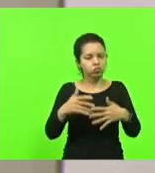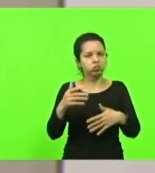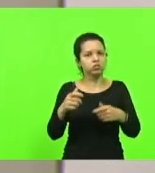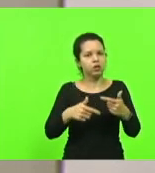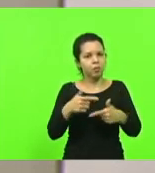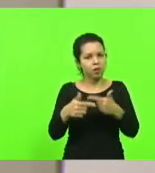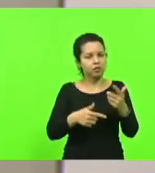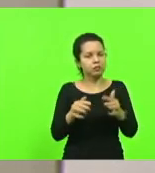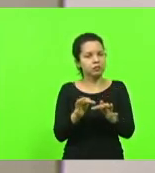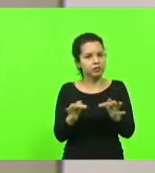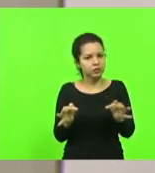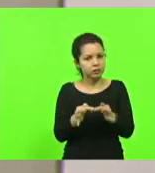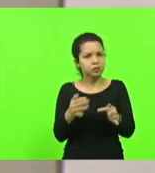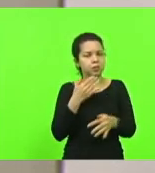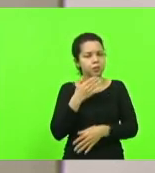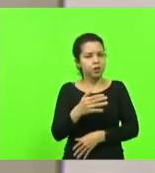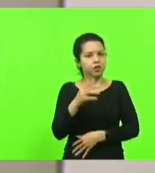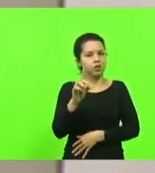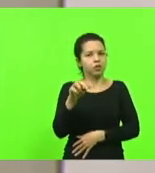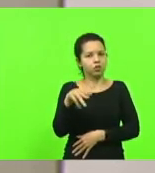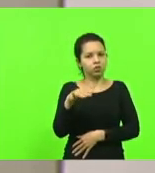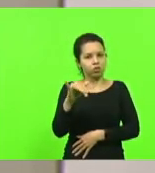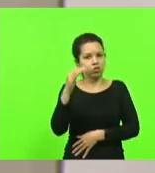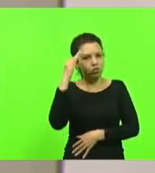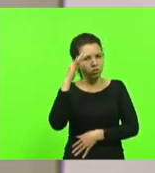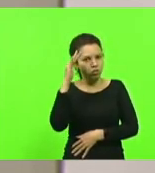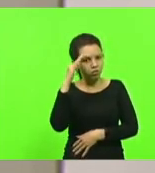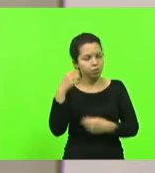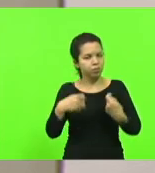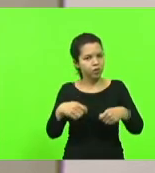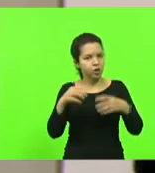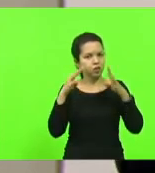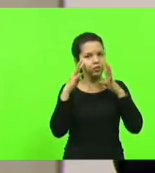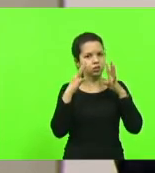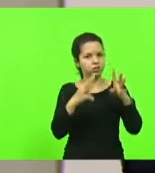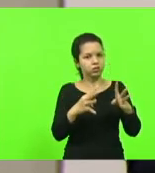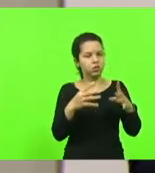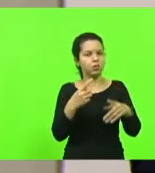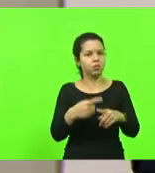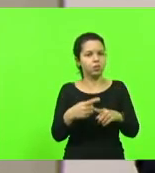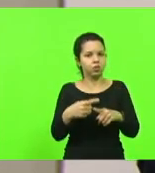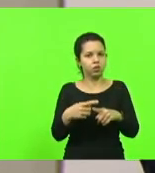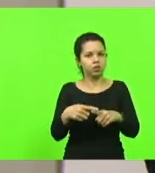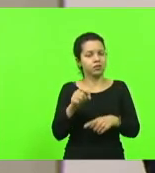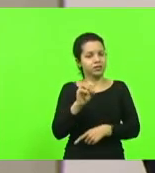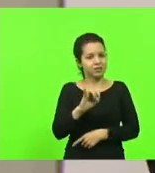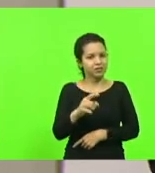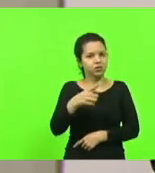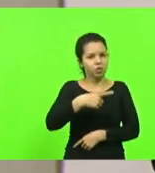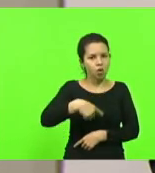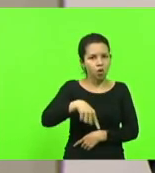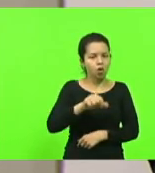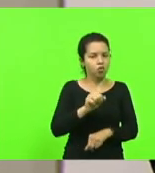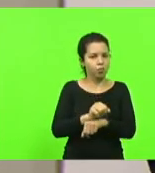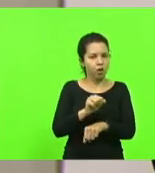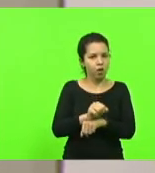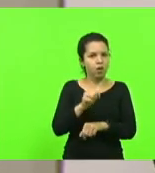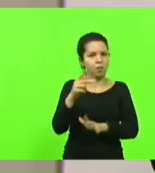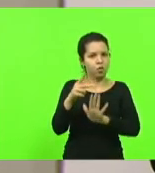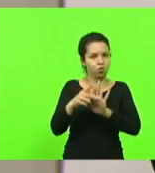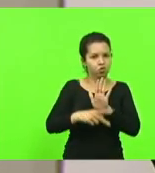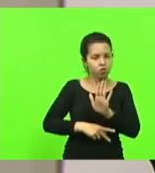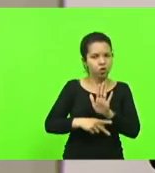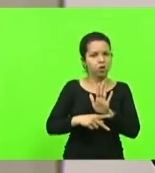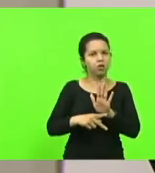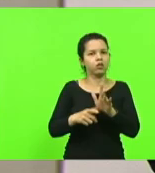ao DENIT que tenha uma compreensão e uma atenção, porque, se nós esperarmos por um projeto de grande